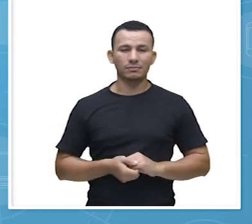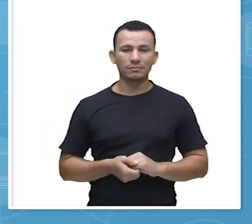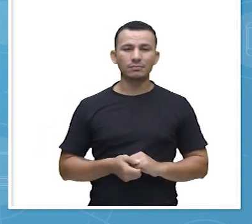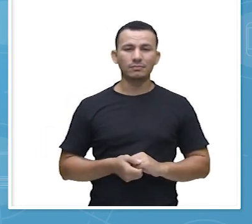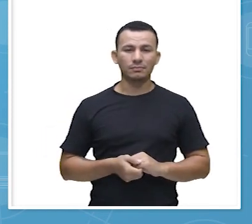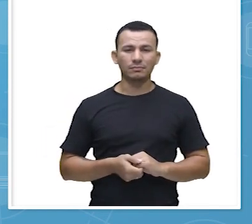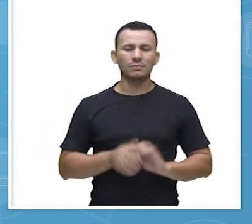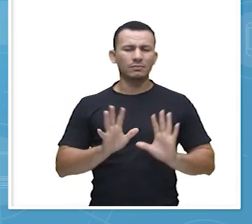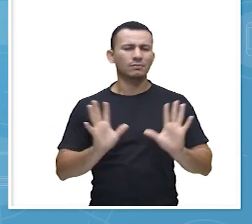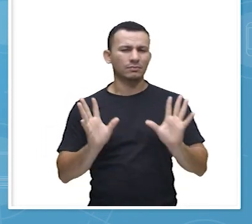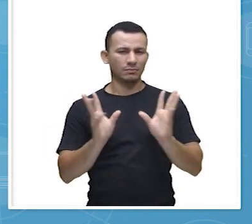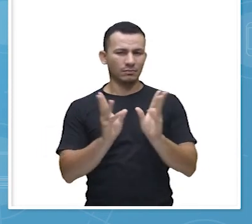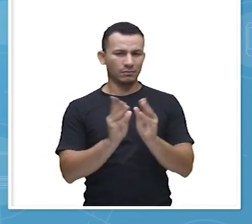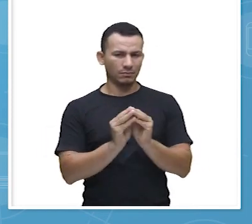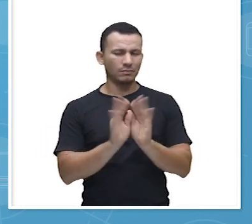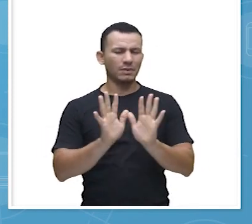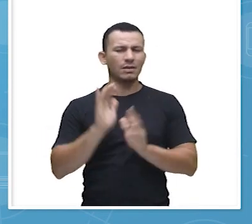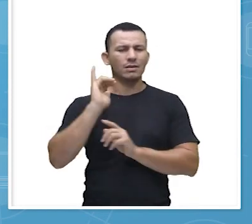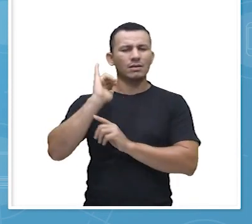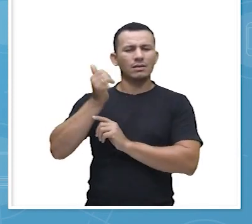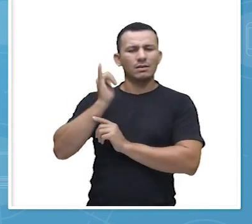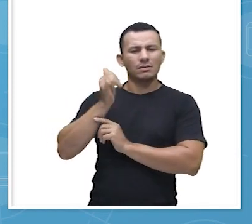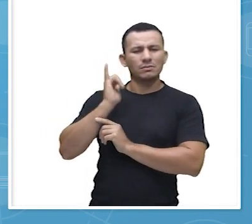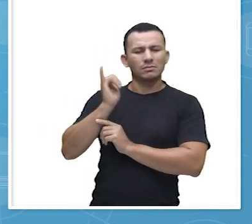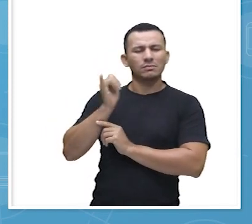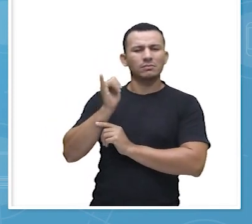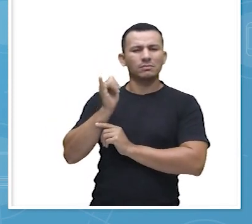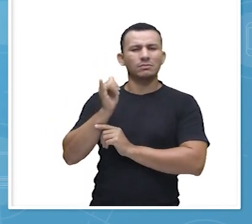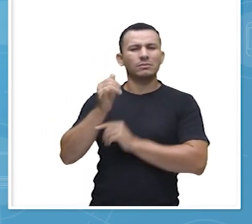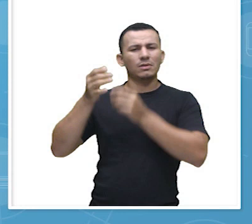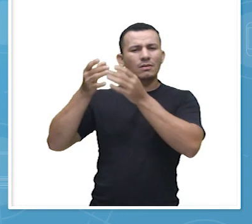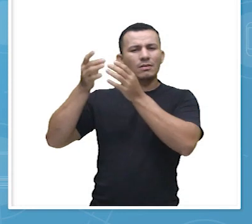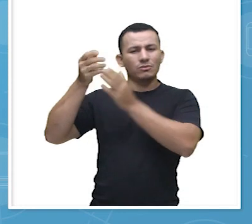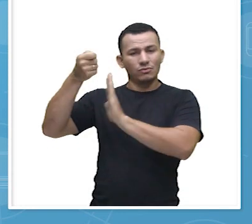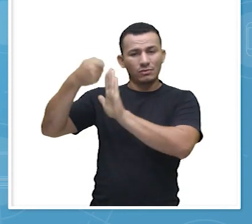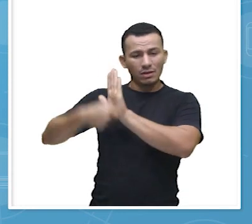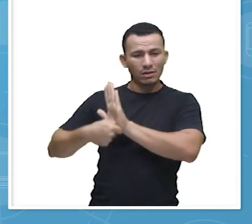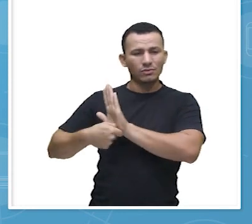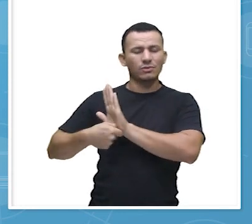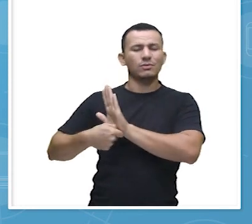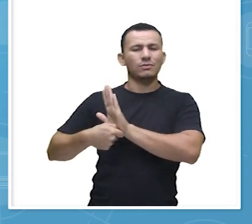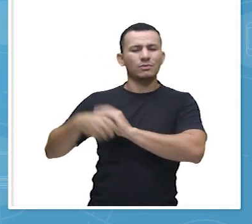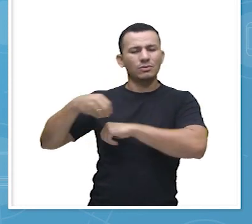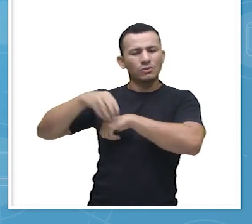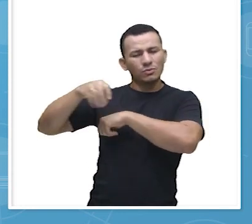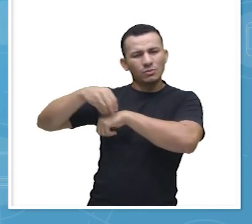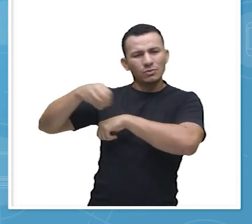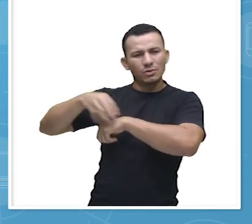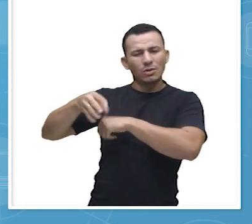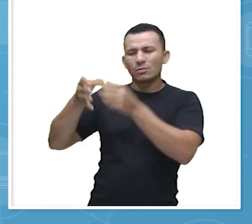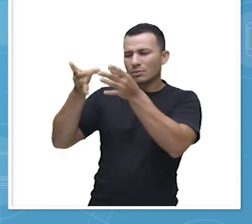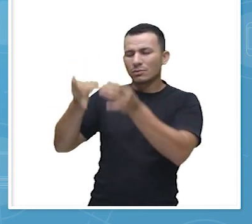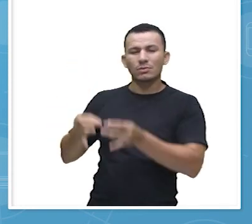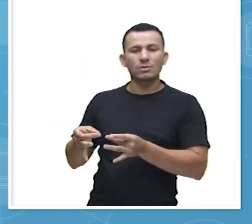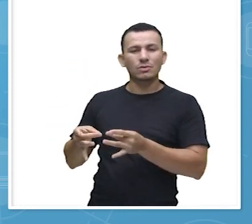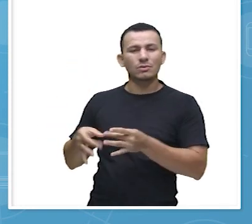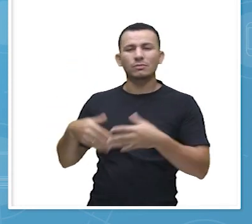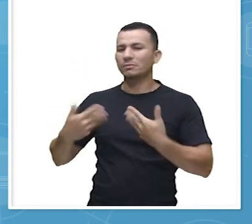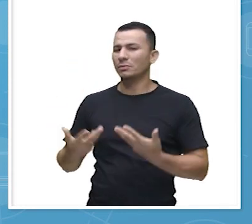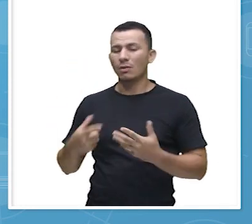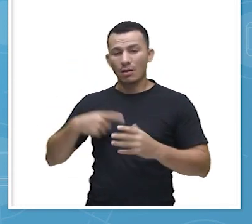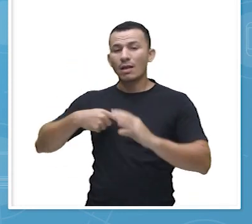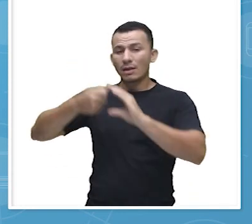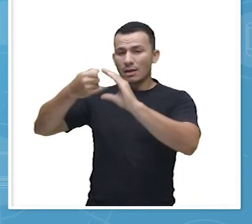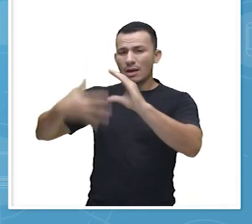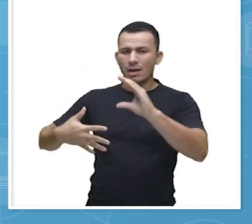não é? É dissertativa, narrativa, injuntiva ou descritivo, não é? Então, os tipos textuais são marcados por diversas